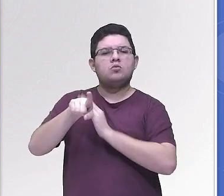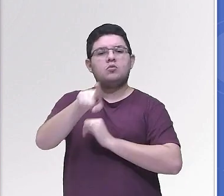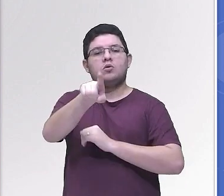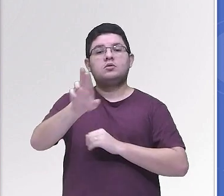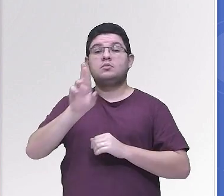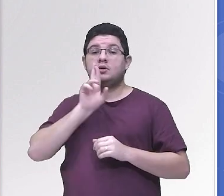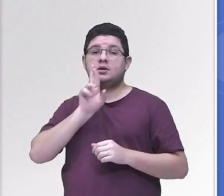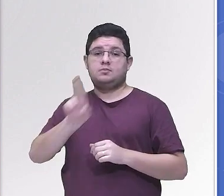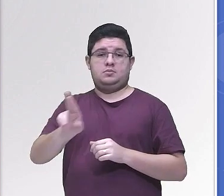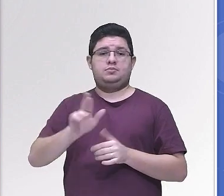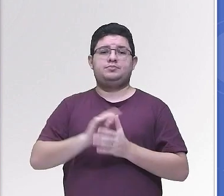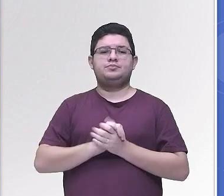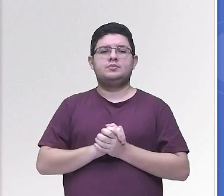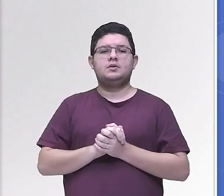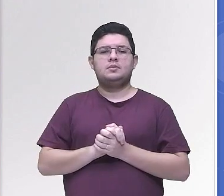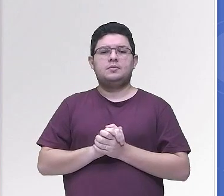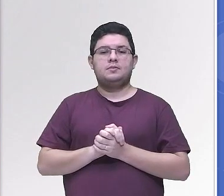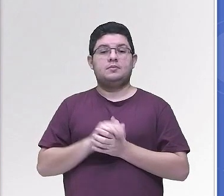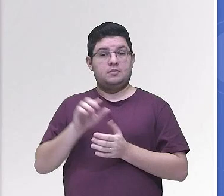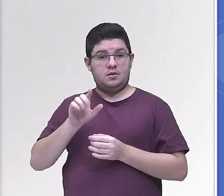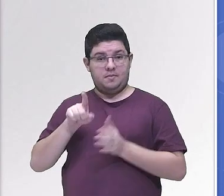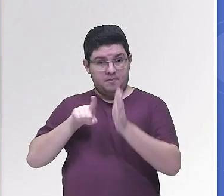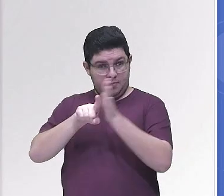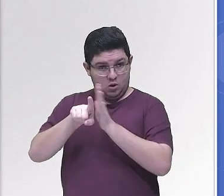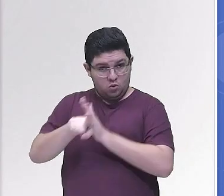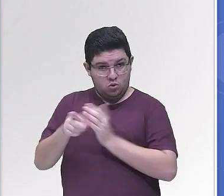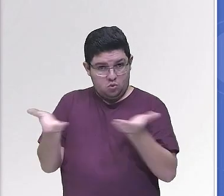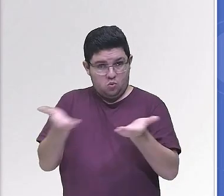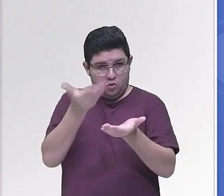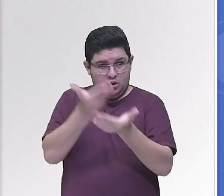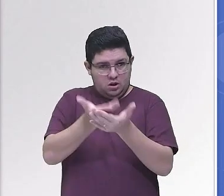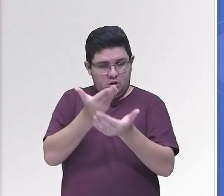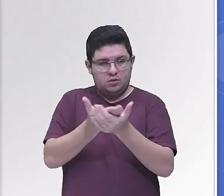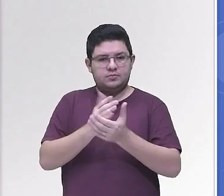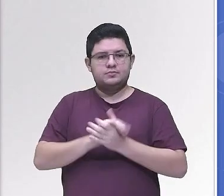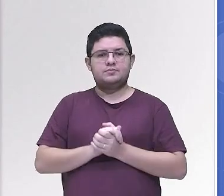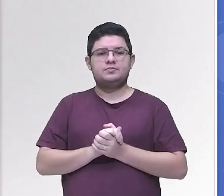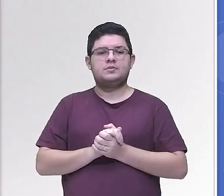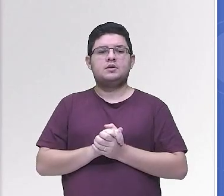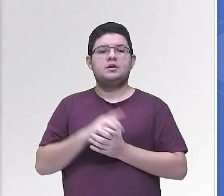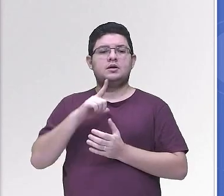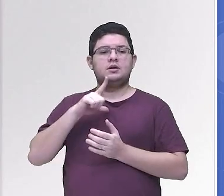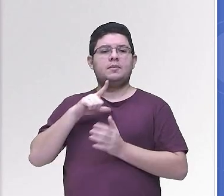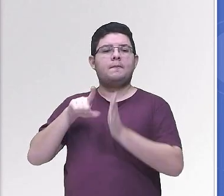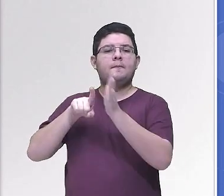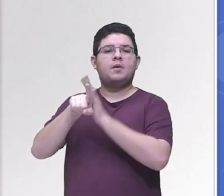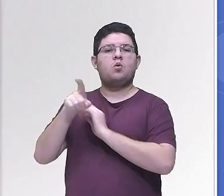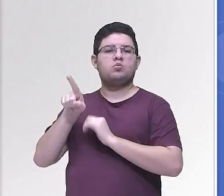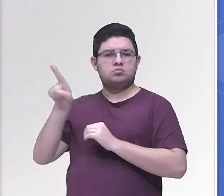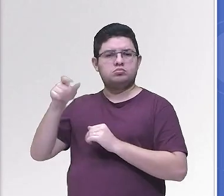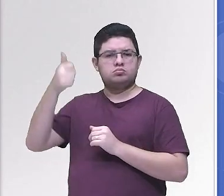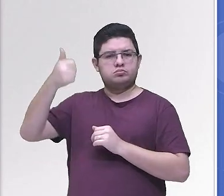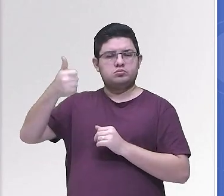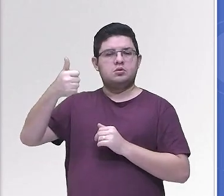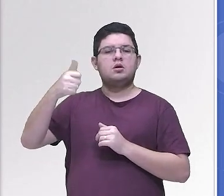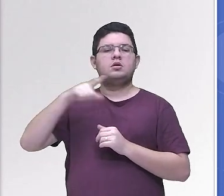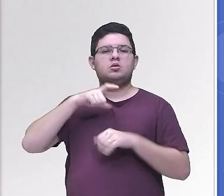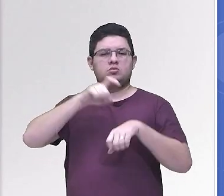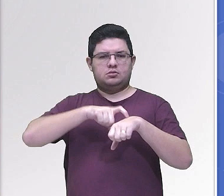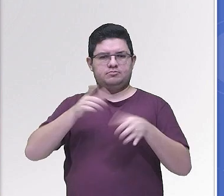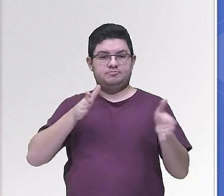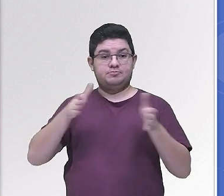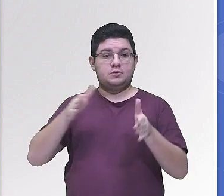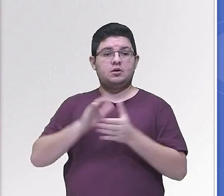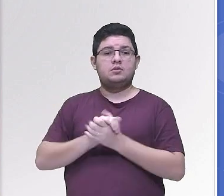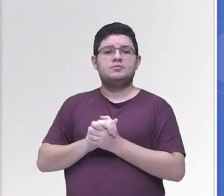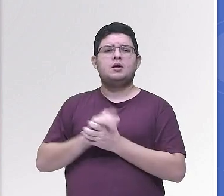Essas perguntas aí, elas estão na nossa aula de hoje, tá bom? Vocês têm a pergunta aí, vou dar um tempinho para vocês têm a pergunta, o que é a